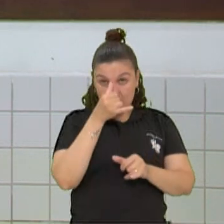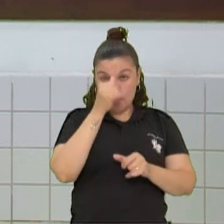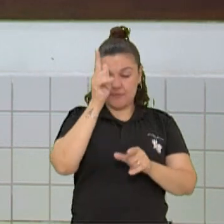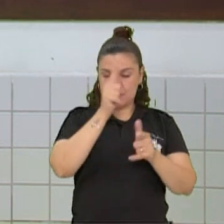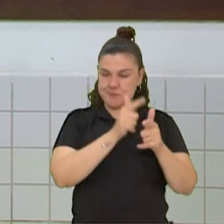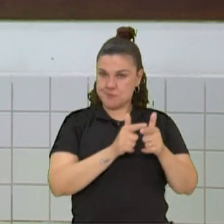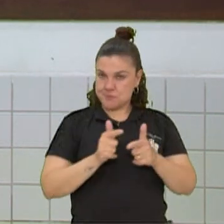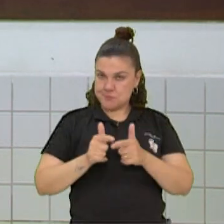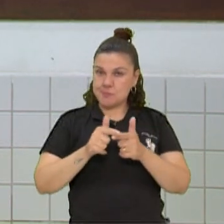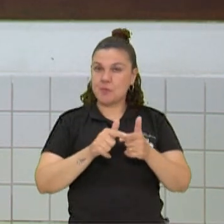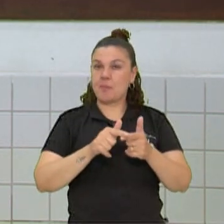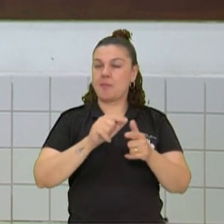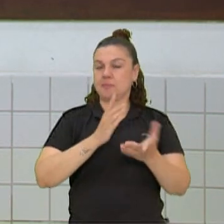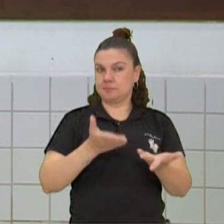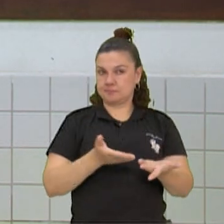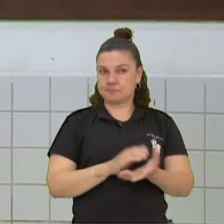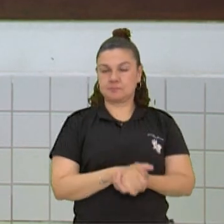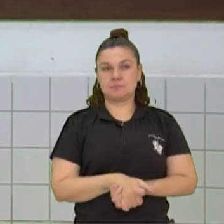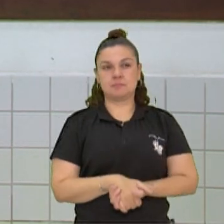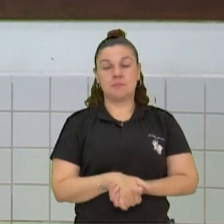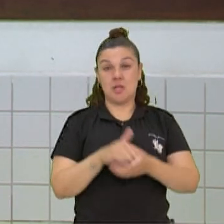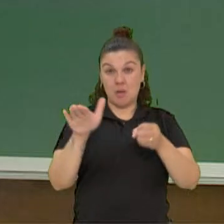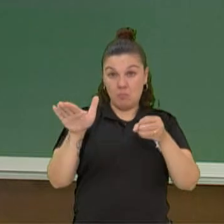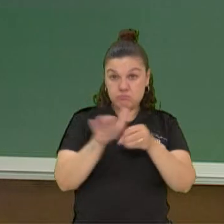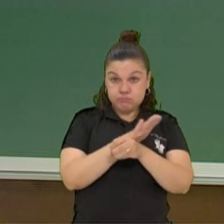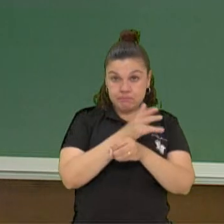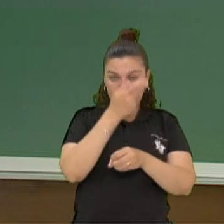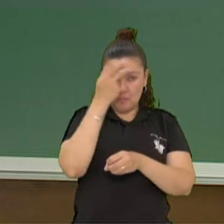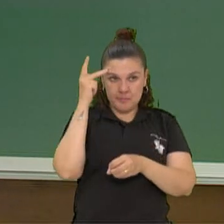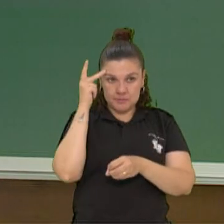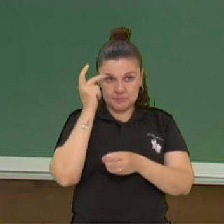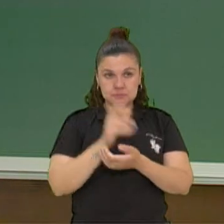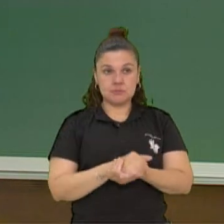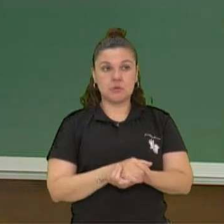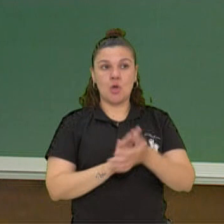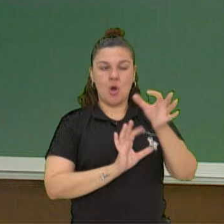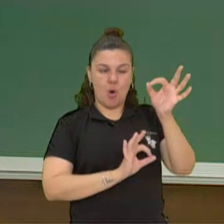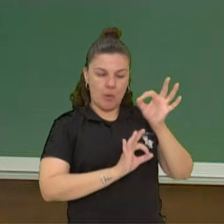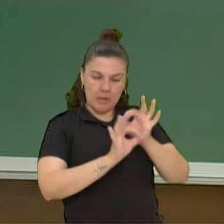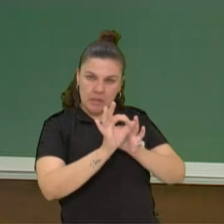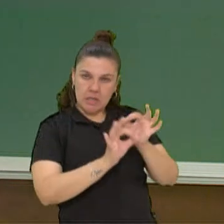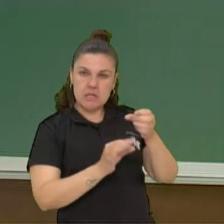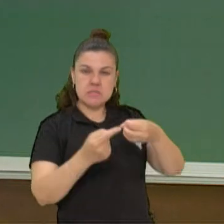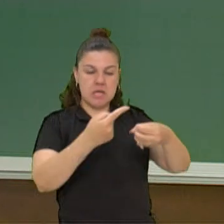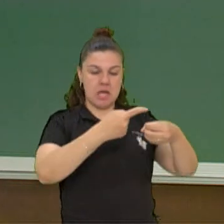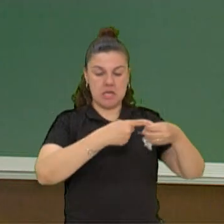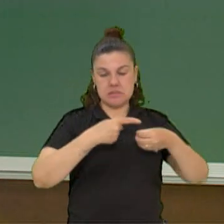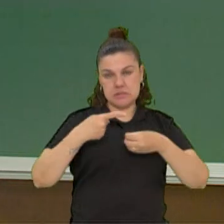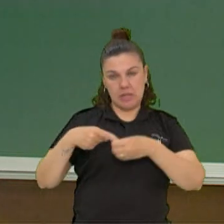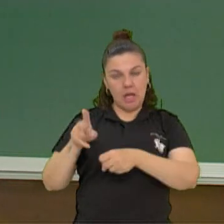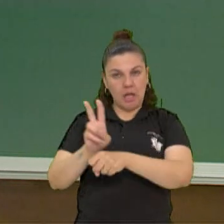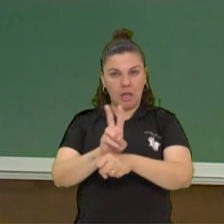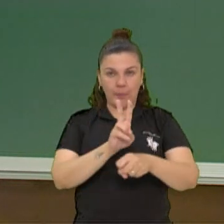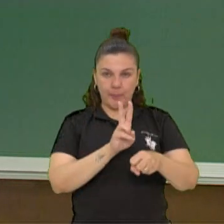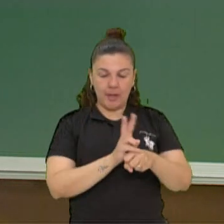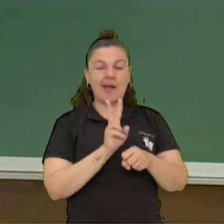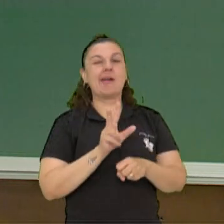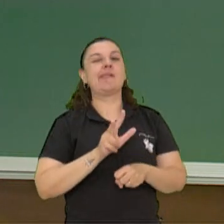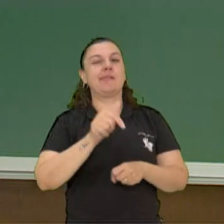a chegada dessa condição, de adequação das cidades, isso vai, lógico, ser um